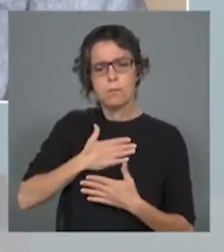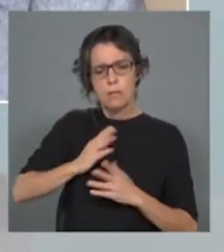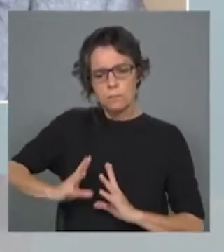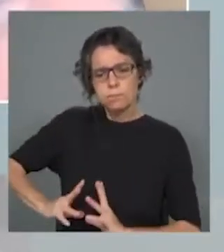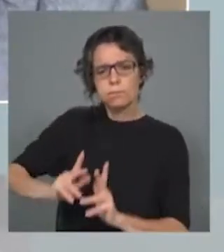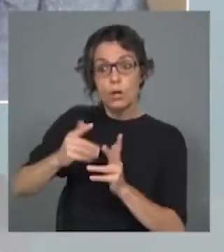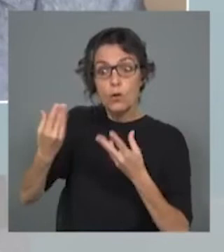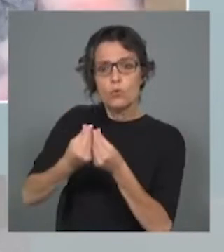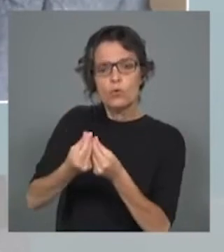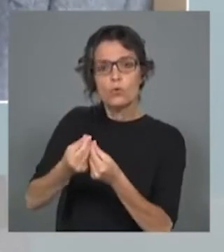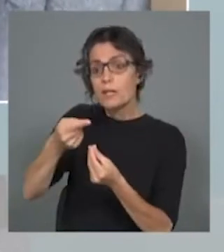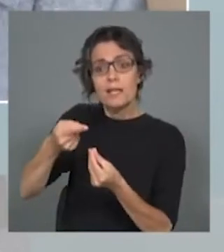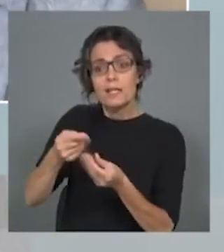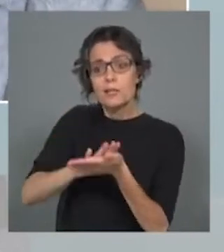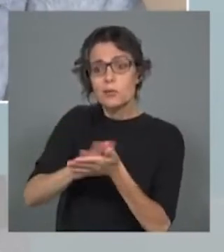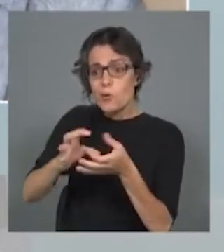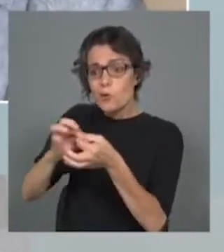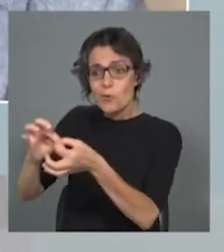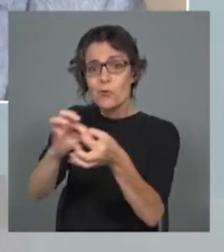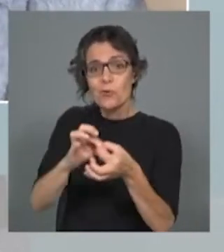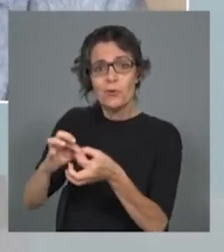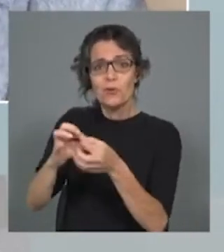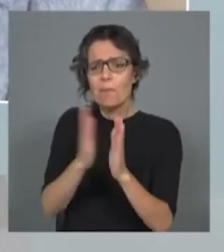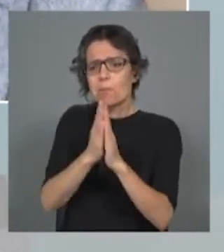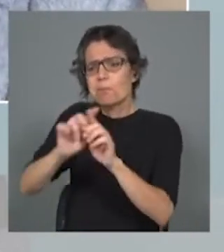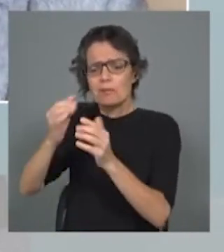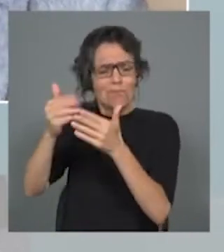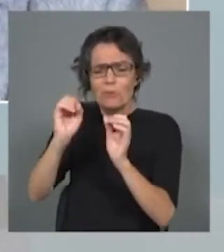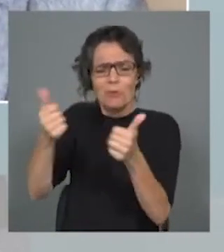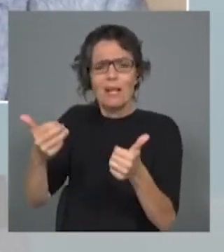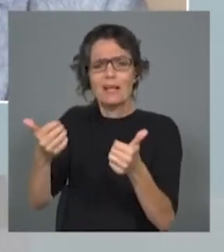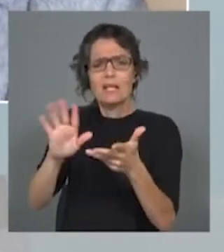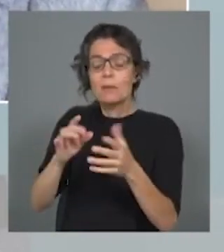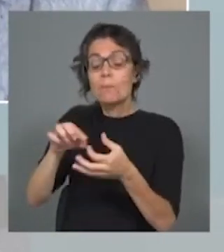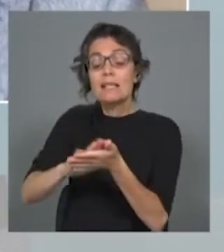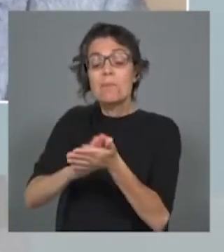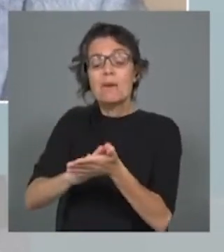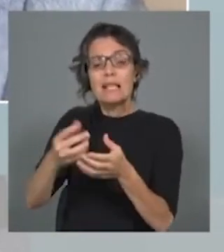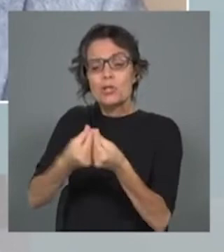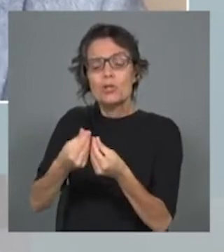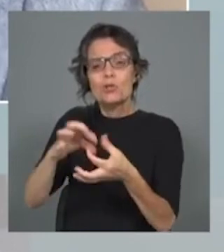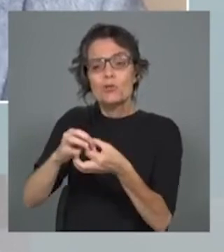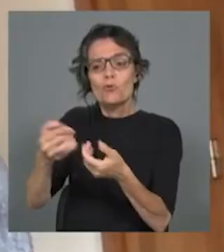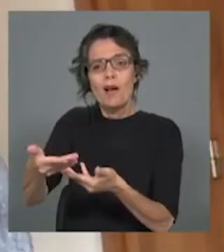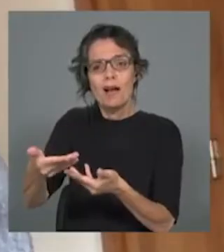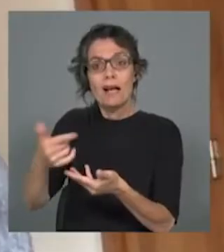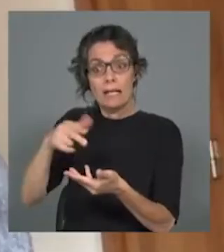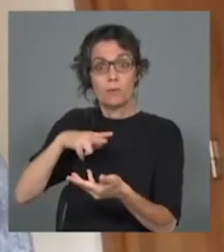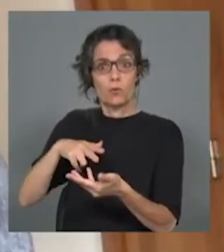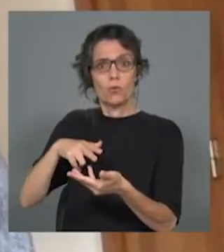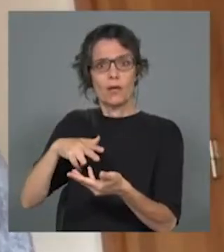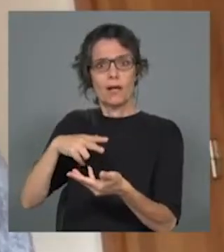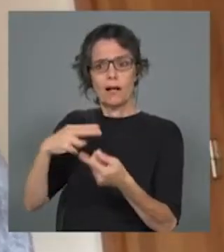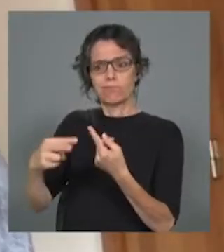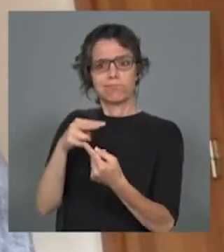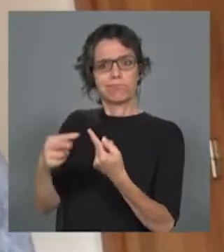são aspectos que nos unem, independentemente das confissões religiosas. E esses são os aspectos que temos que valorizar e ainda bem que em Portugal temos essa capacidade de